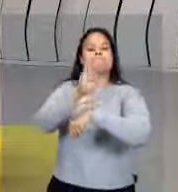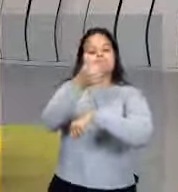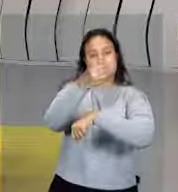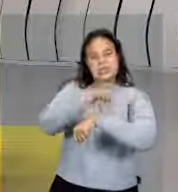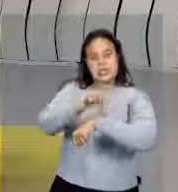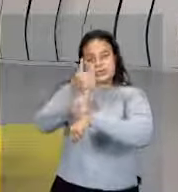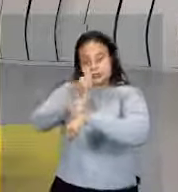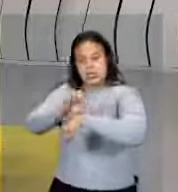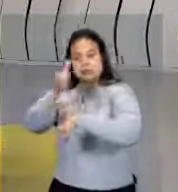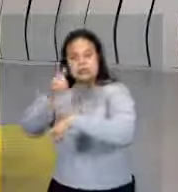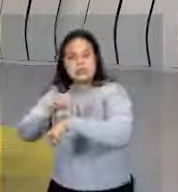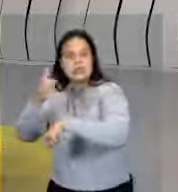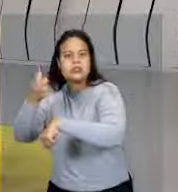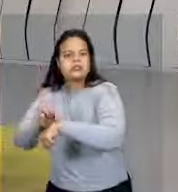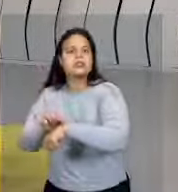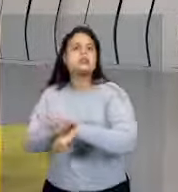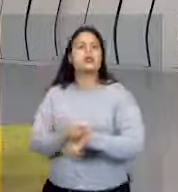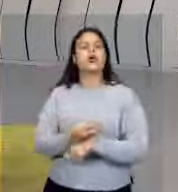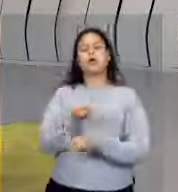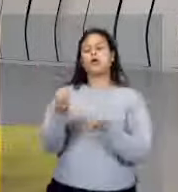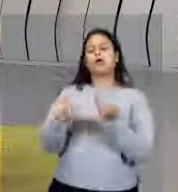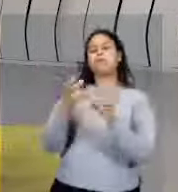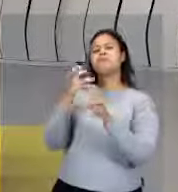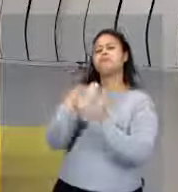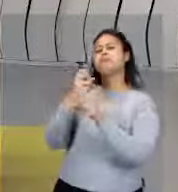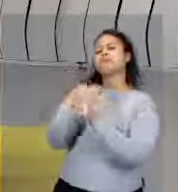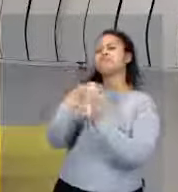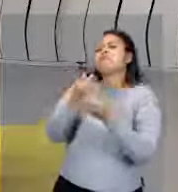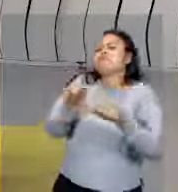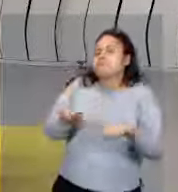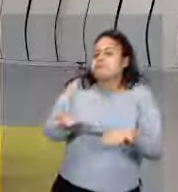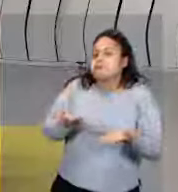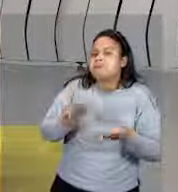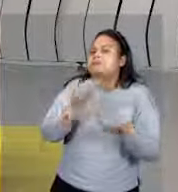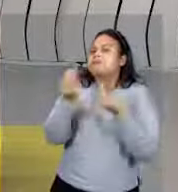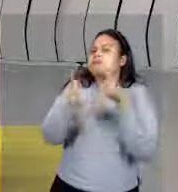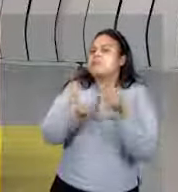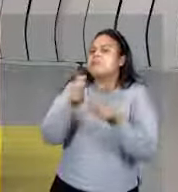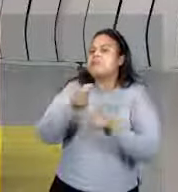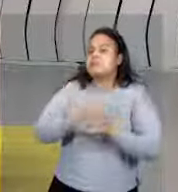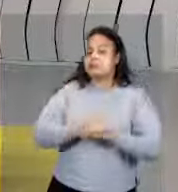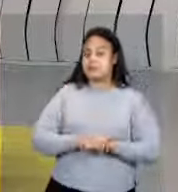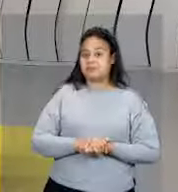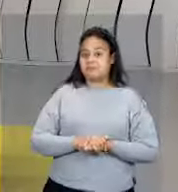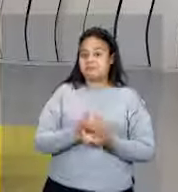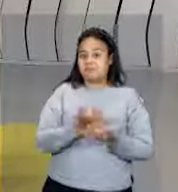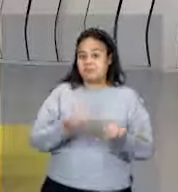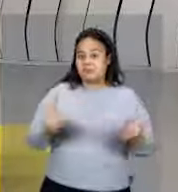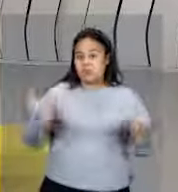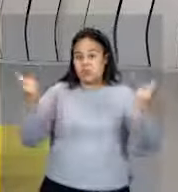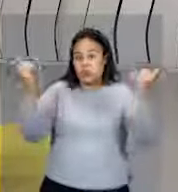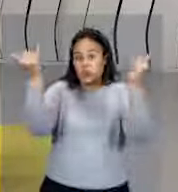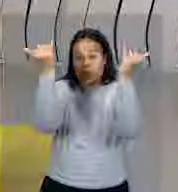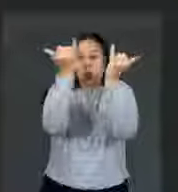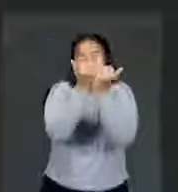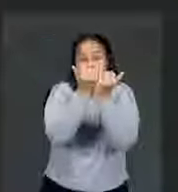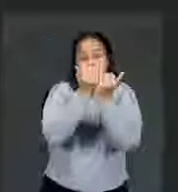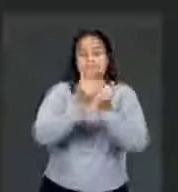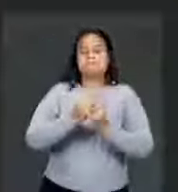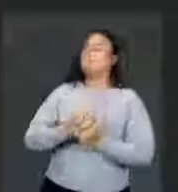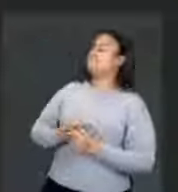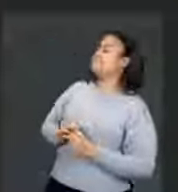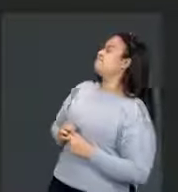E como fazemos o cálculo da intensidade da corrente elétrica que atravessa um circuito?